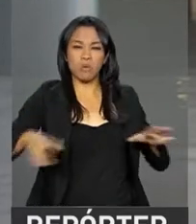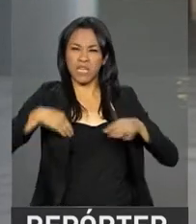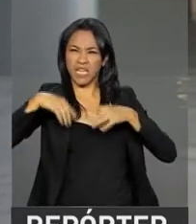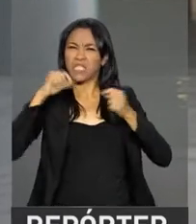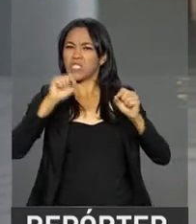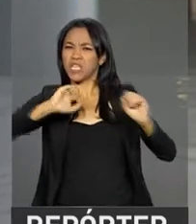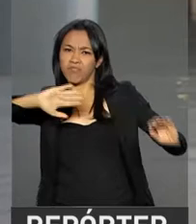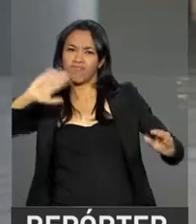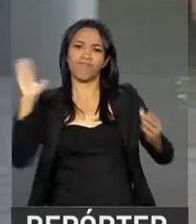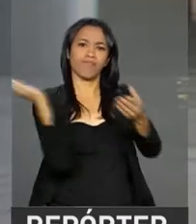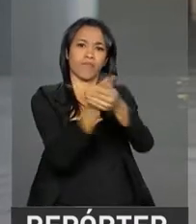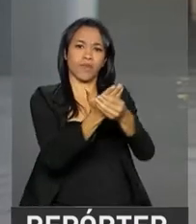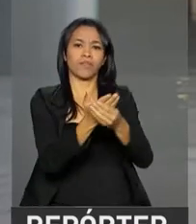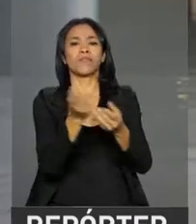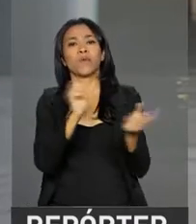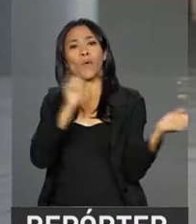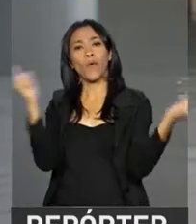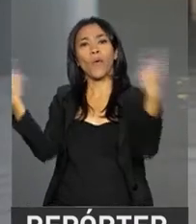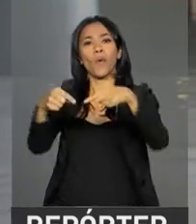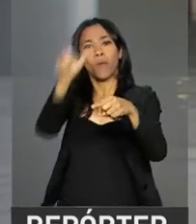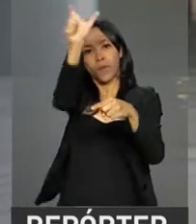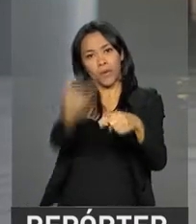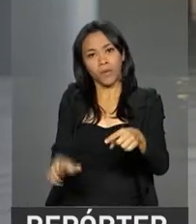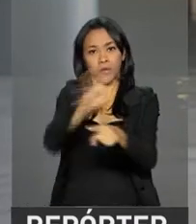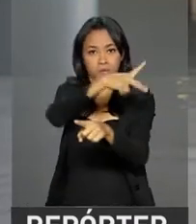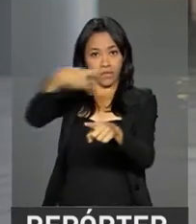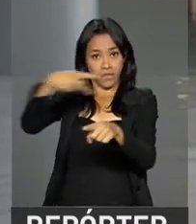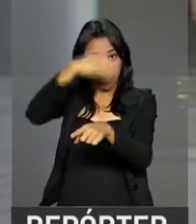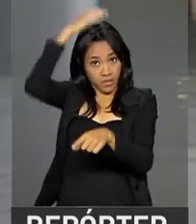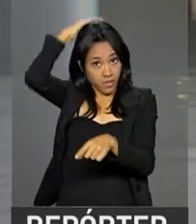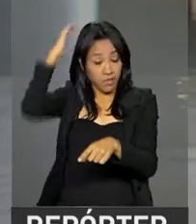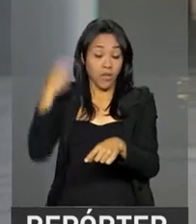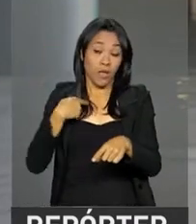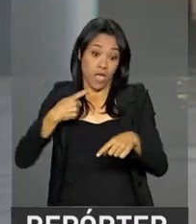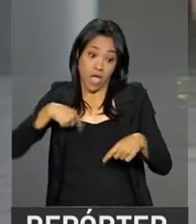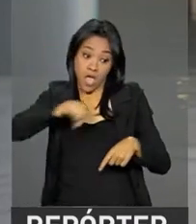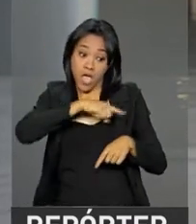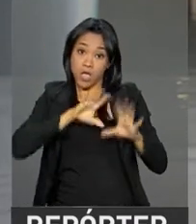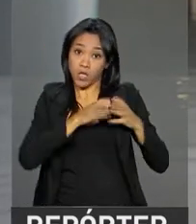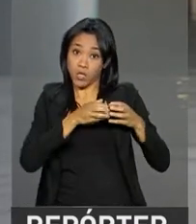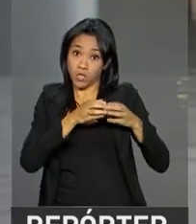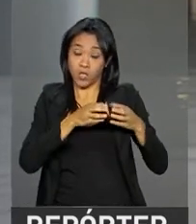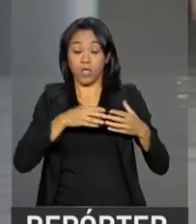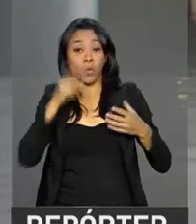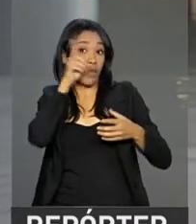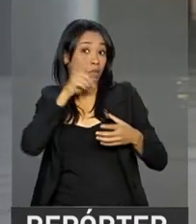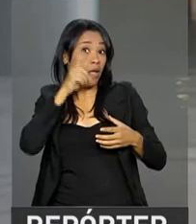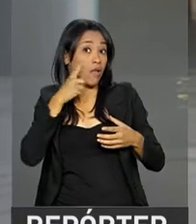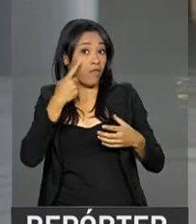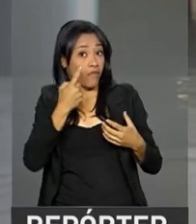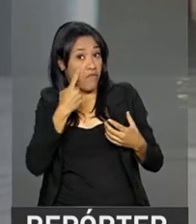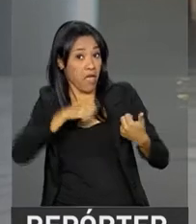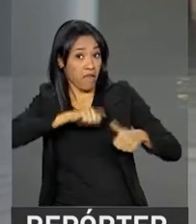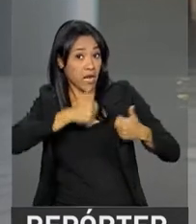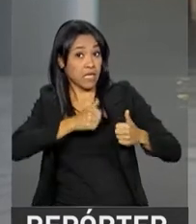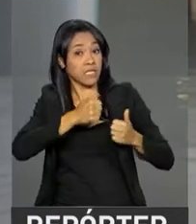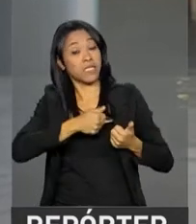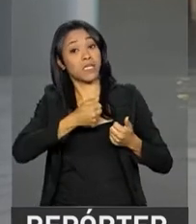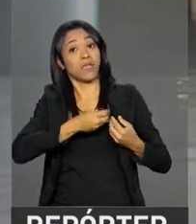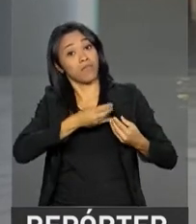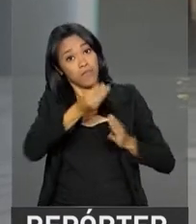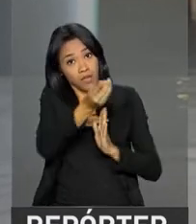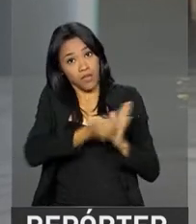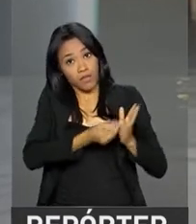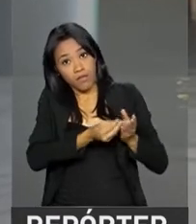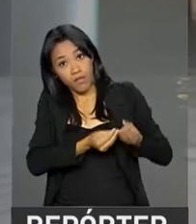contra o presidente michel temer os deputados vão decidir se autorizam o envio do processo ao supremo tribunal federal a